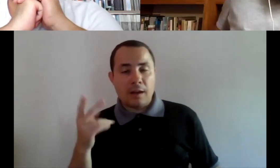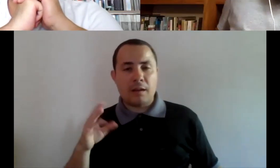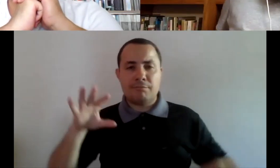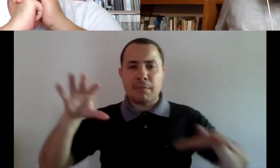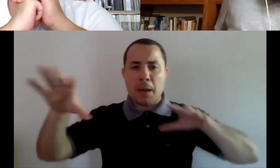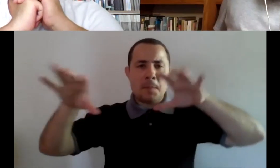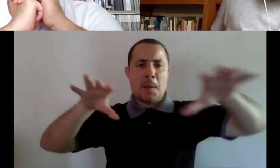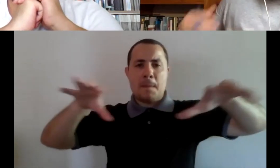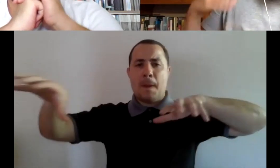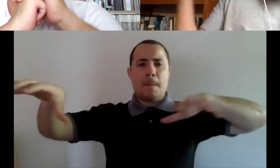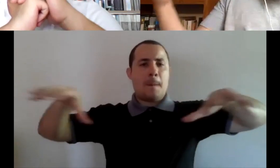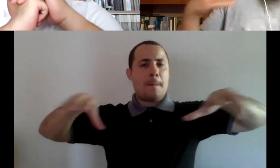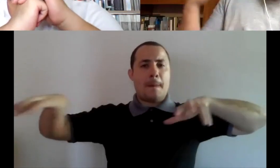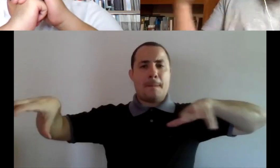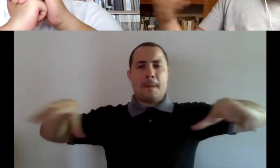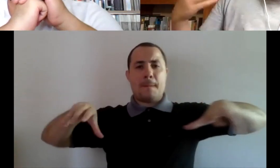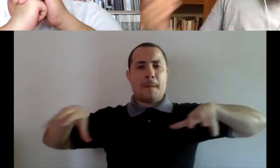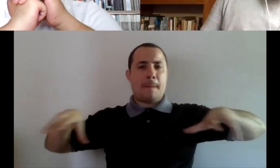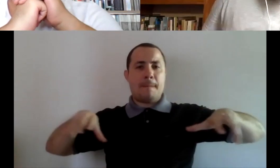ir, né?